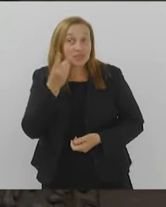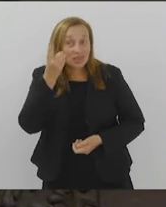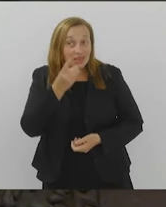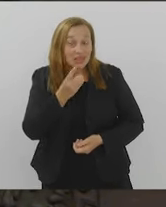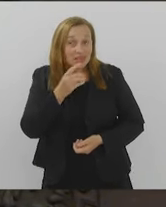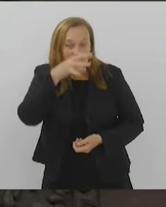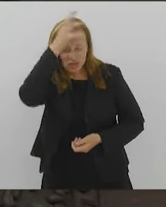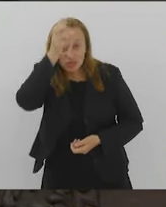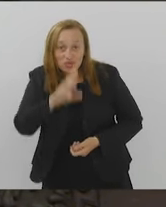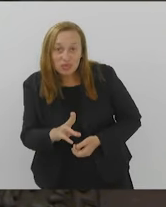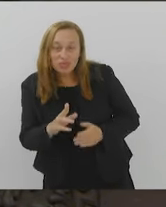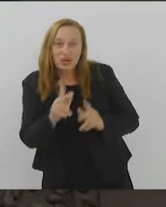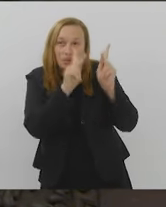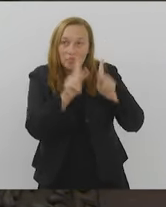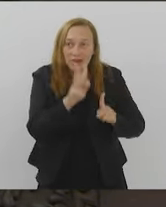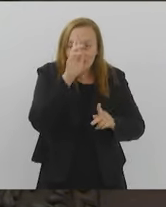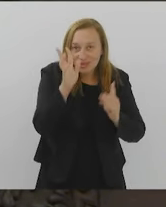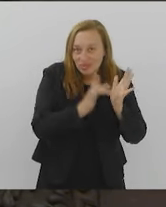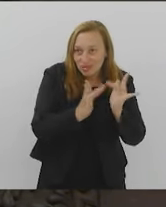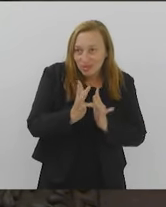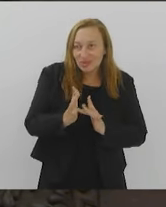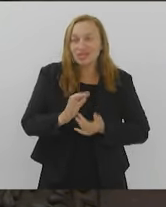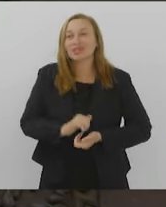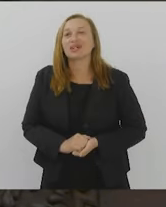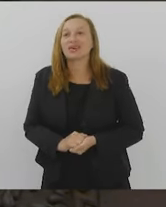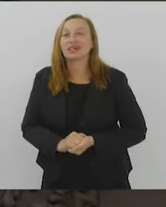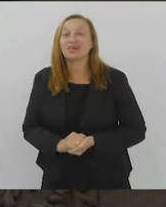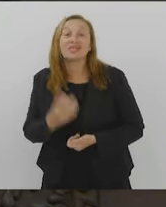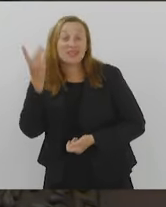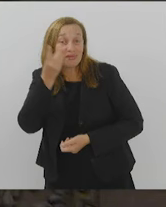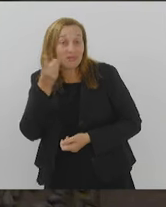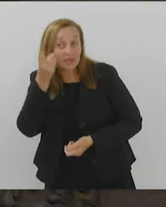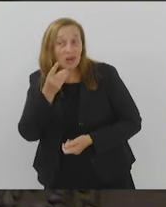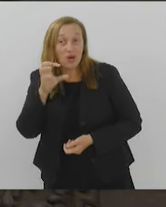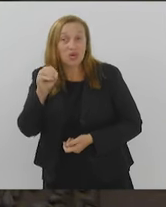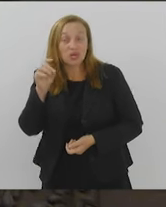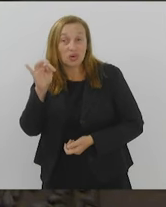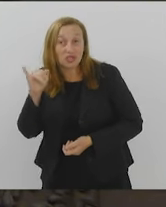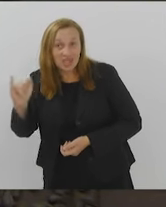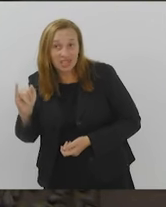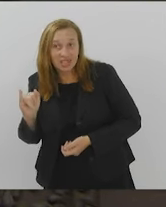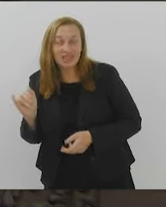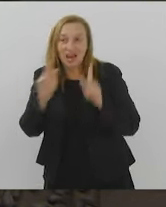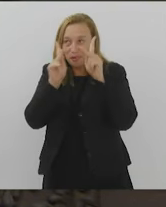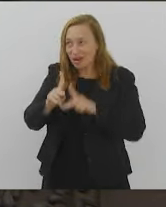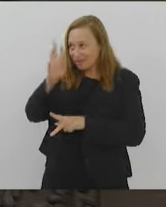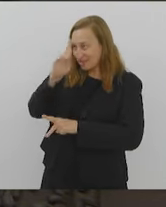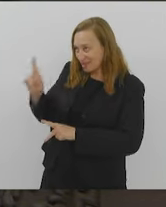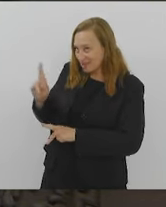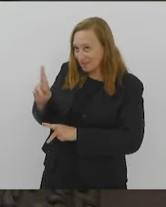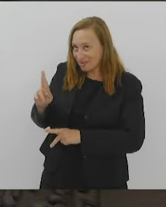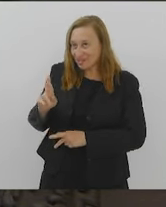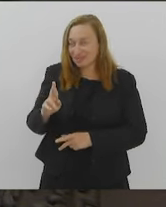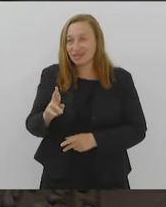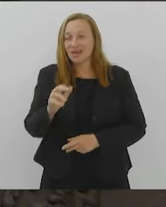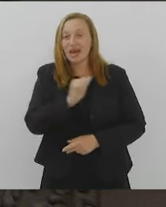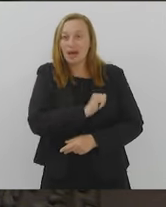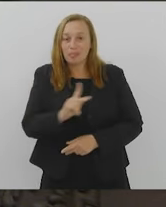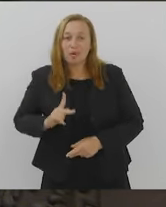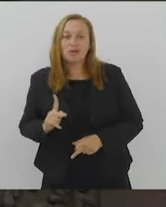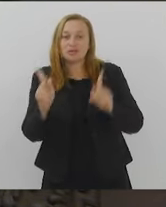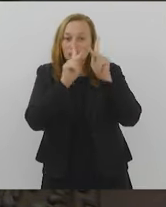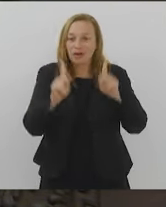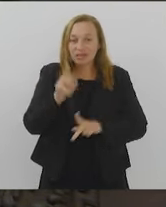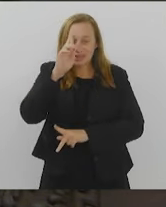a paz do Senhor Jesus. Deputado Otoni, a paz do Senhor. Apóstolo Jessé, a paz do